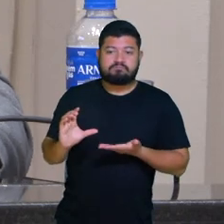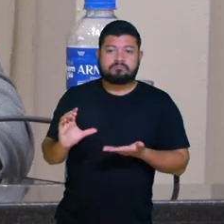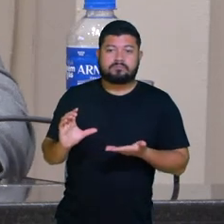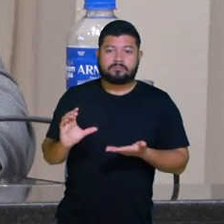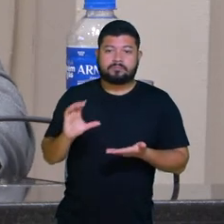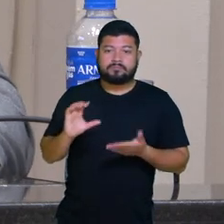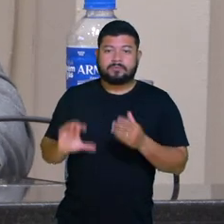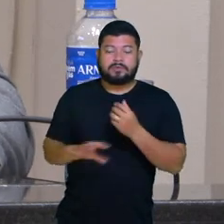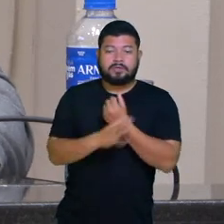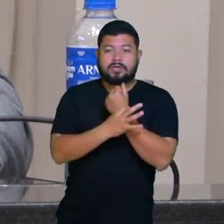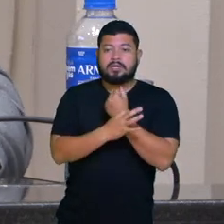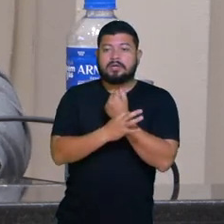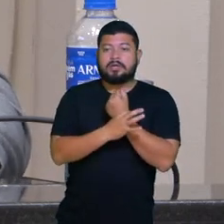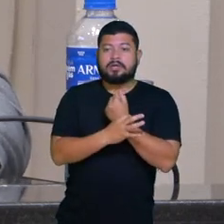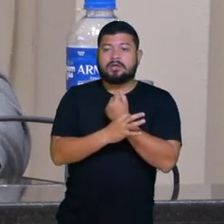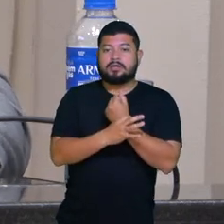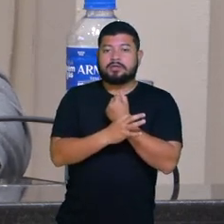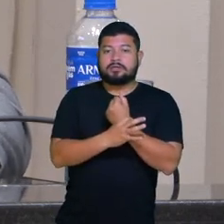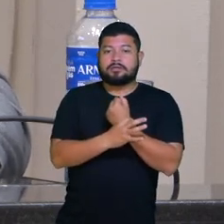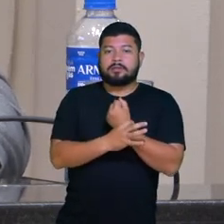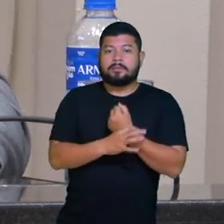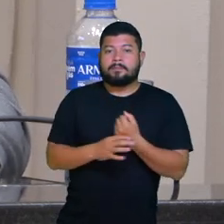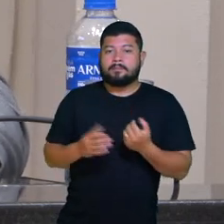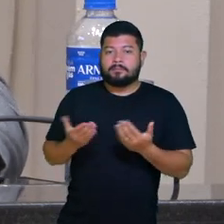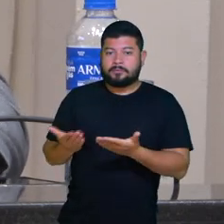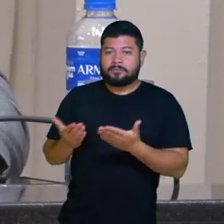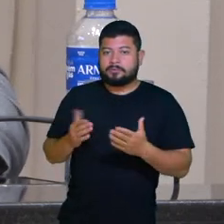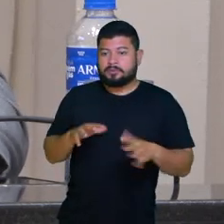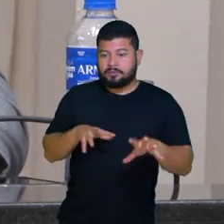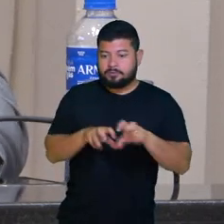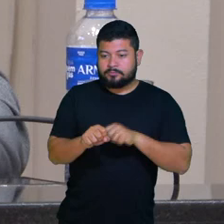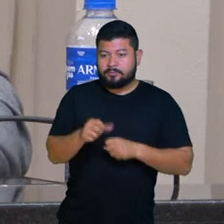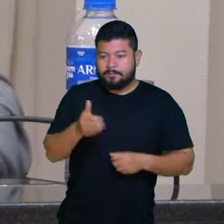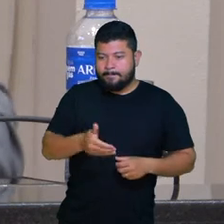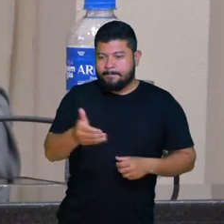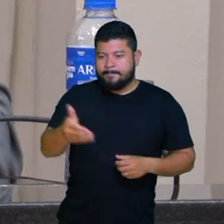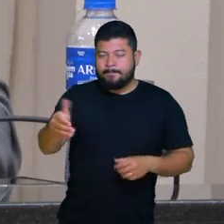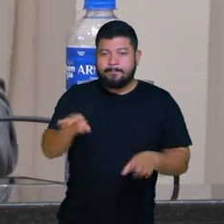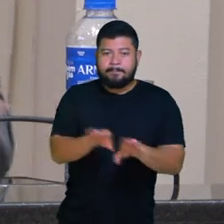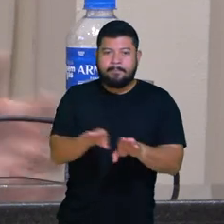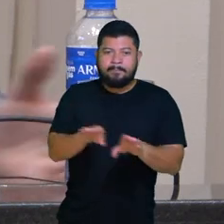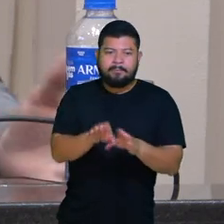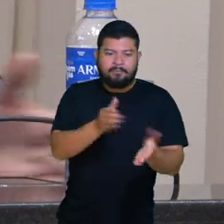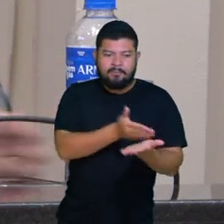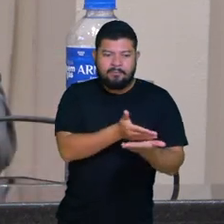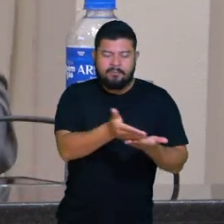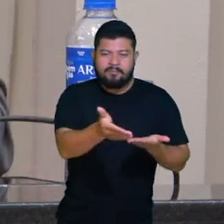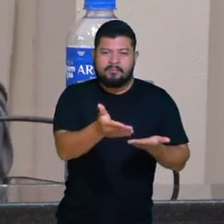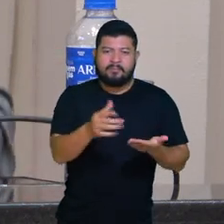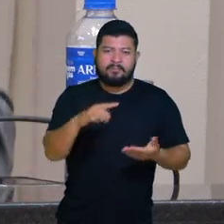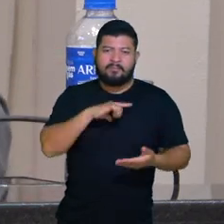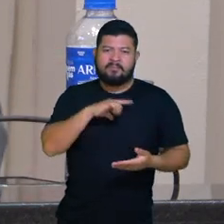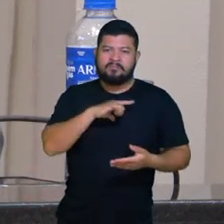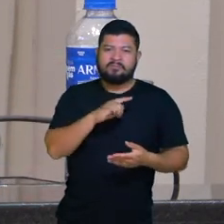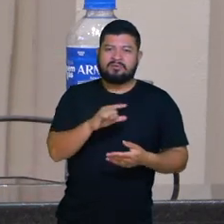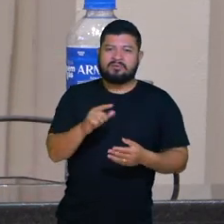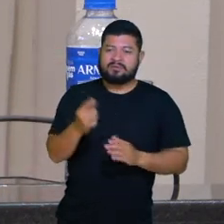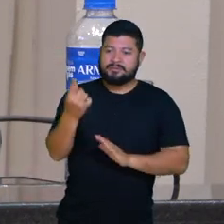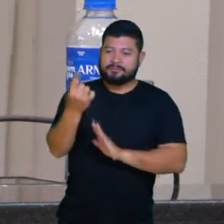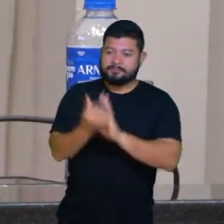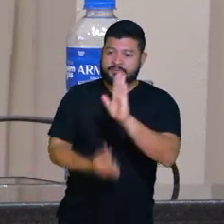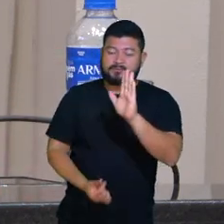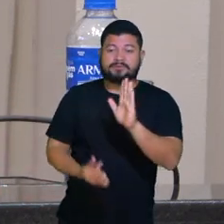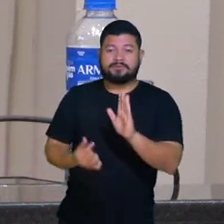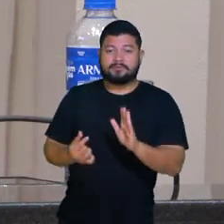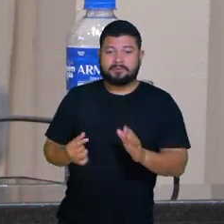de garantias para que a formação continuada e Inicial tenha de fato eh previsão orçamentária que dê conta